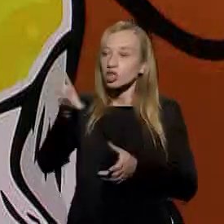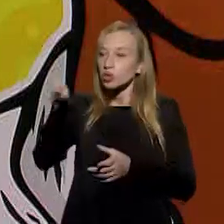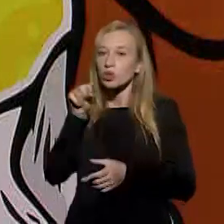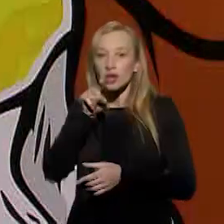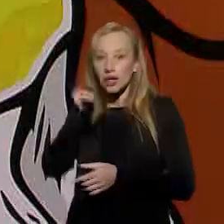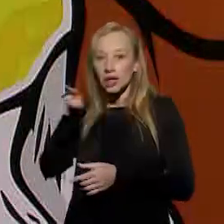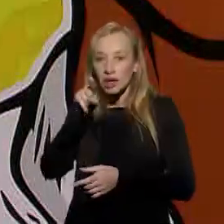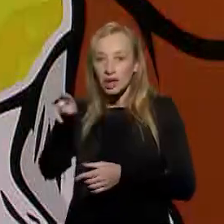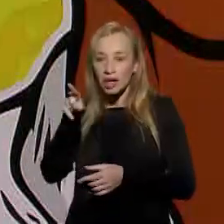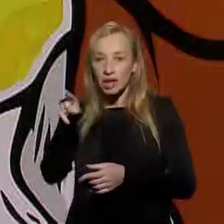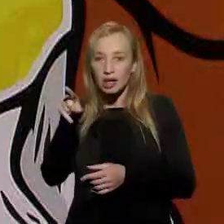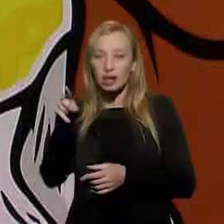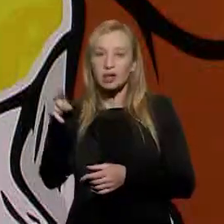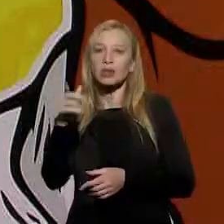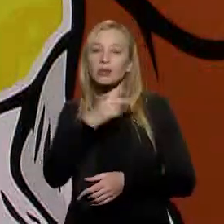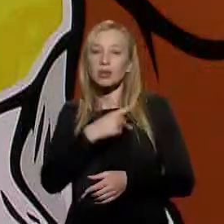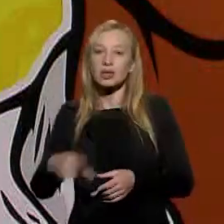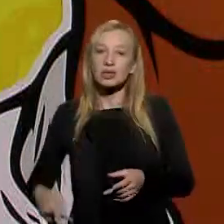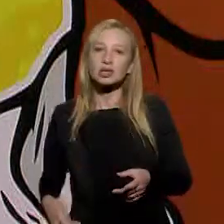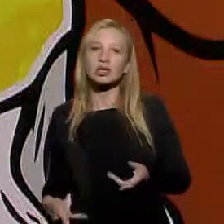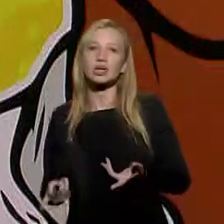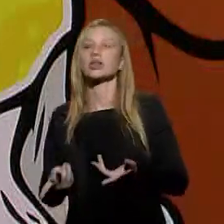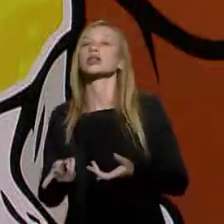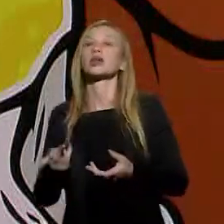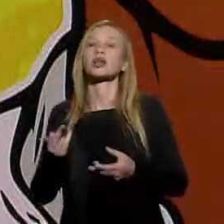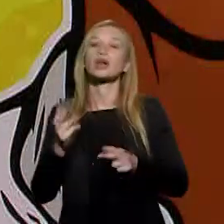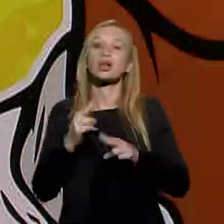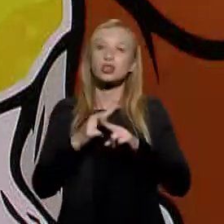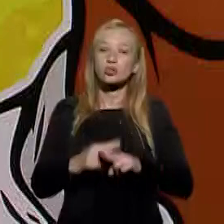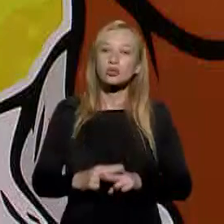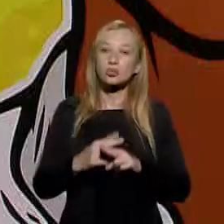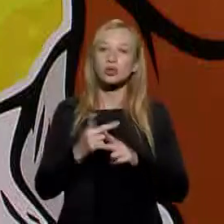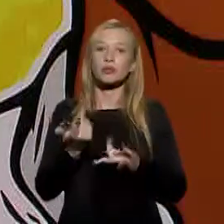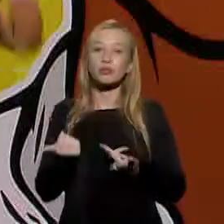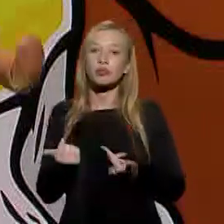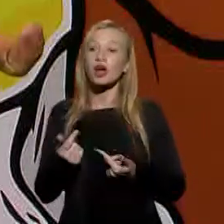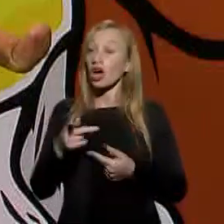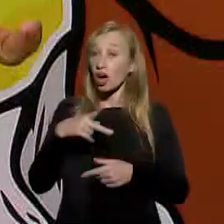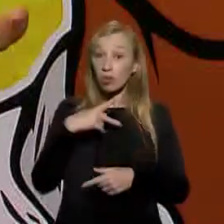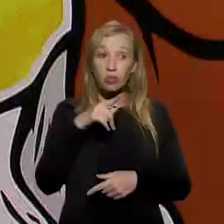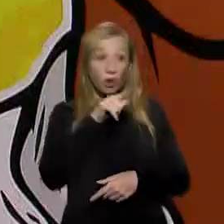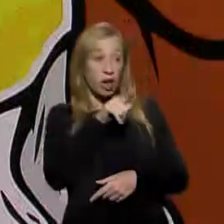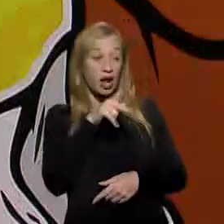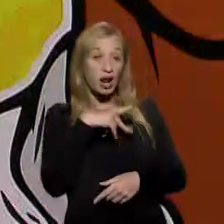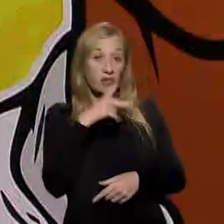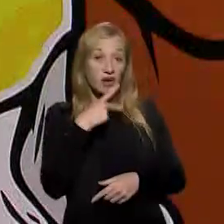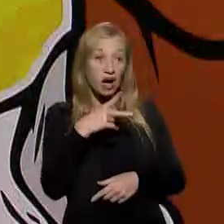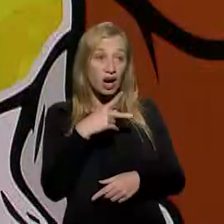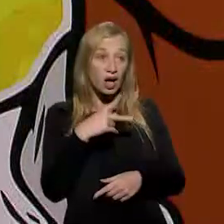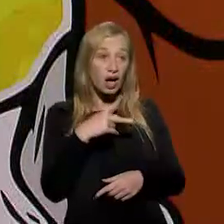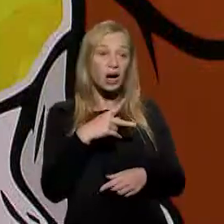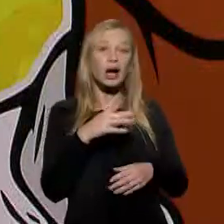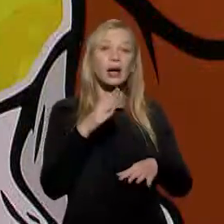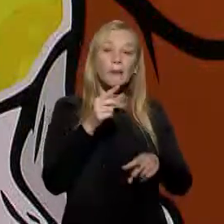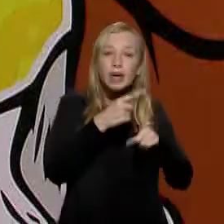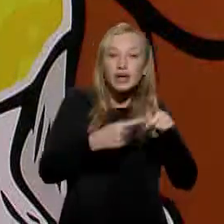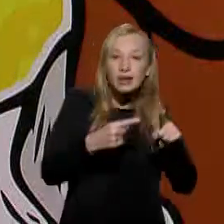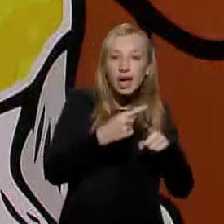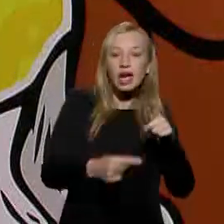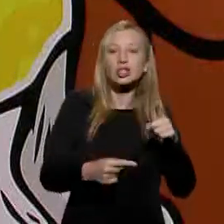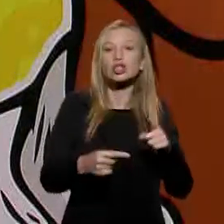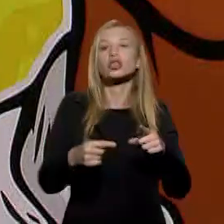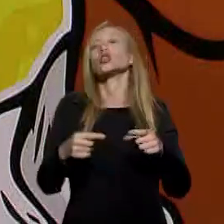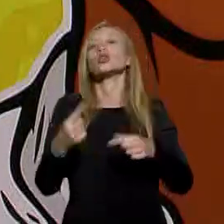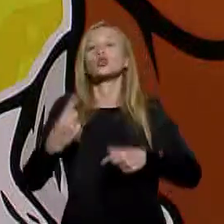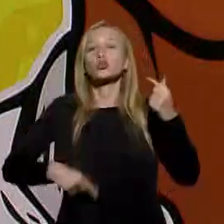que o catapultou para a carreira política né e aliás sobre ela eles dizem que metade os políticos procuravam costa e